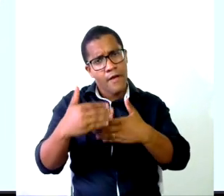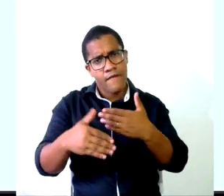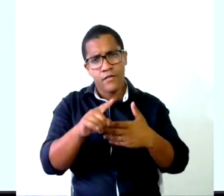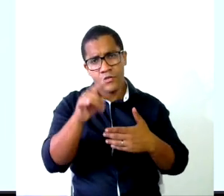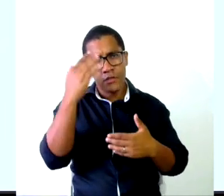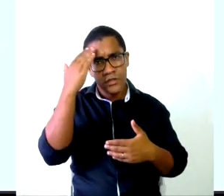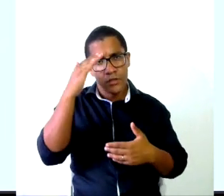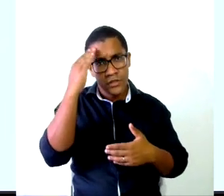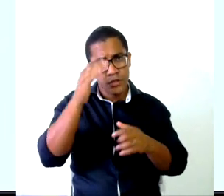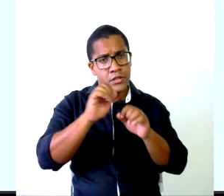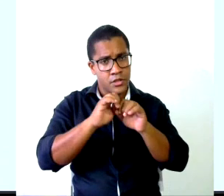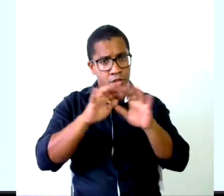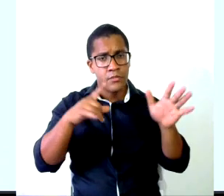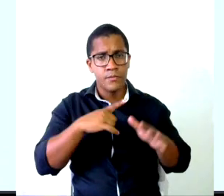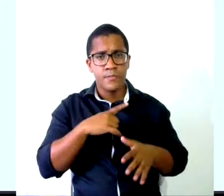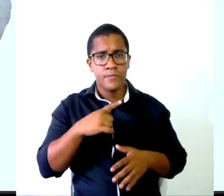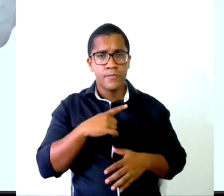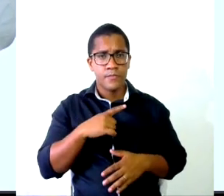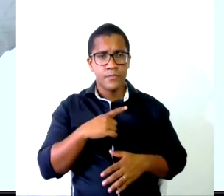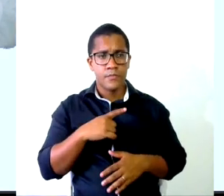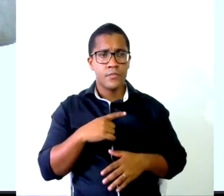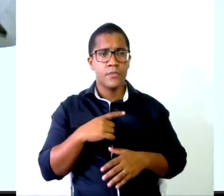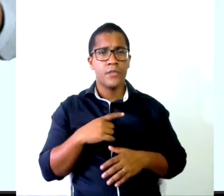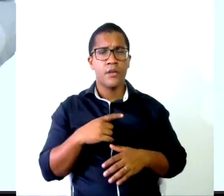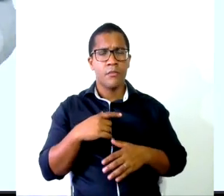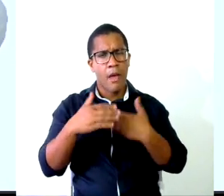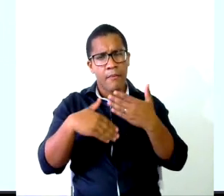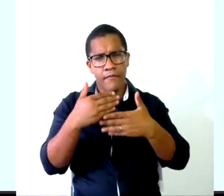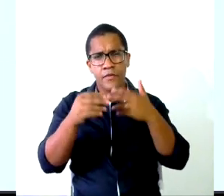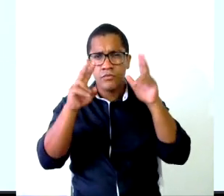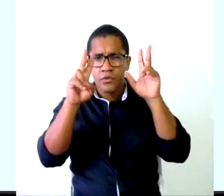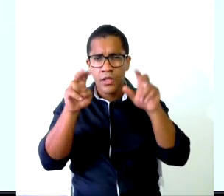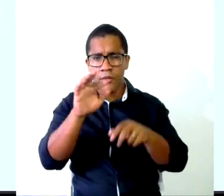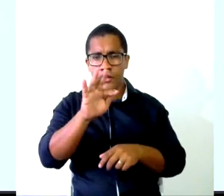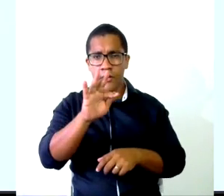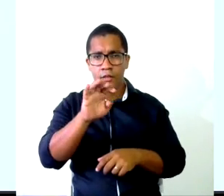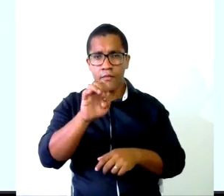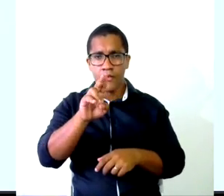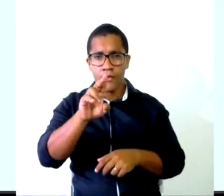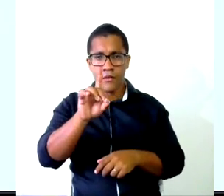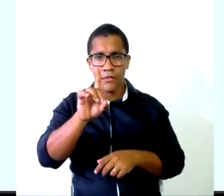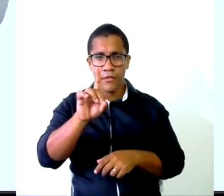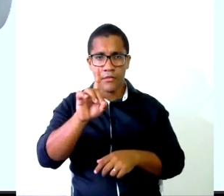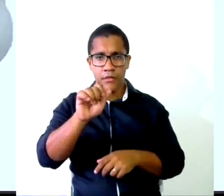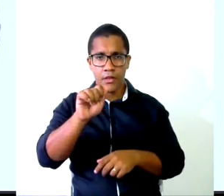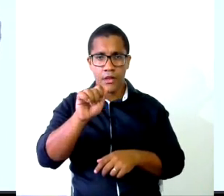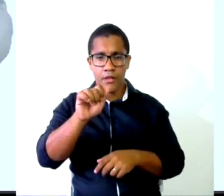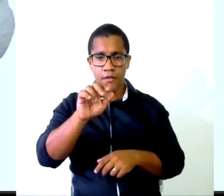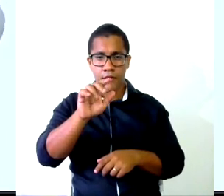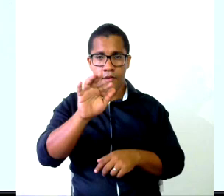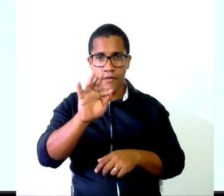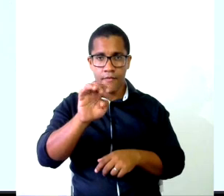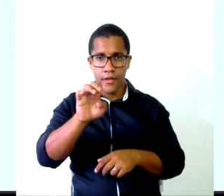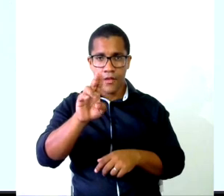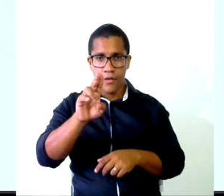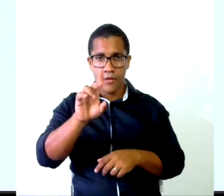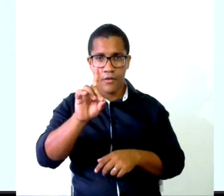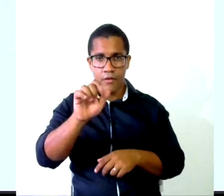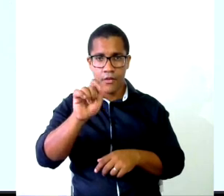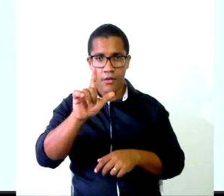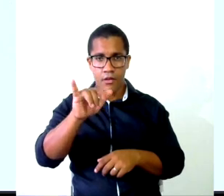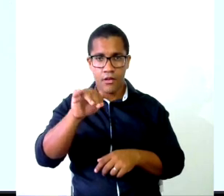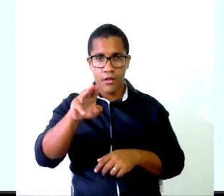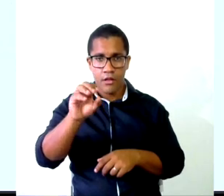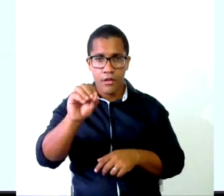mais à frente, lá no feudalismo, que outro tipo de servidão, ou